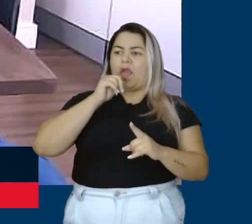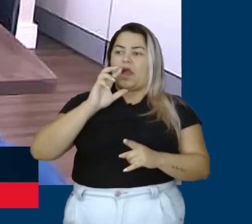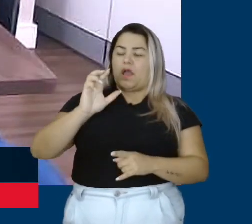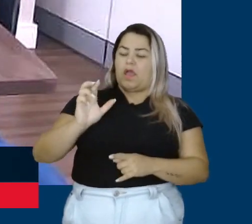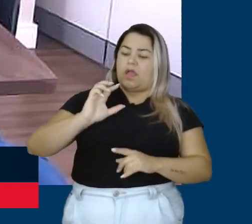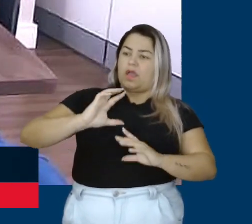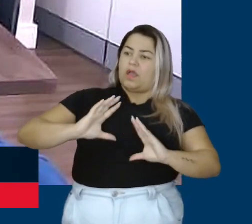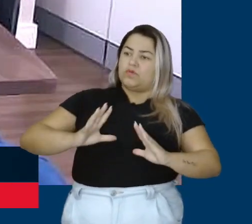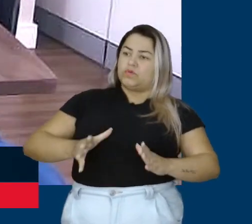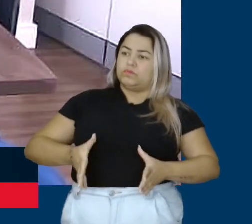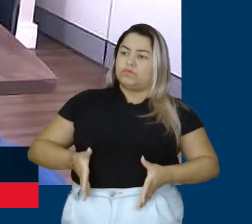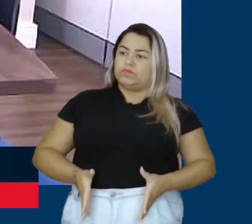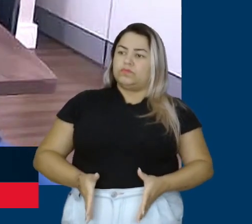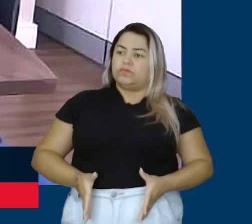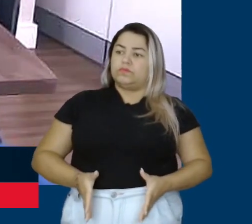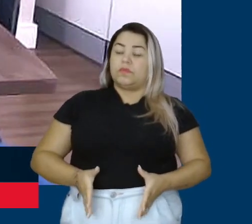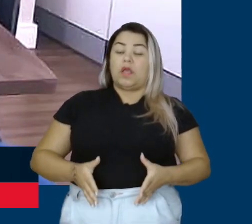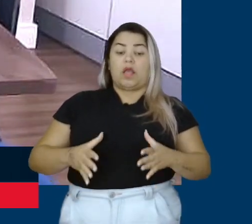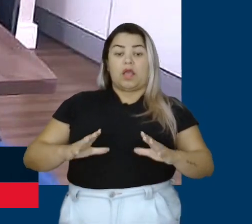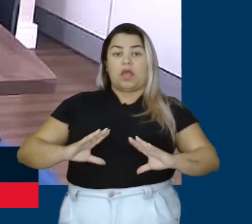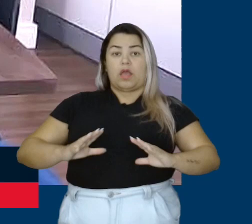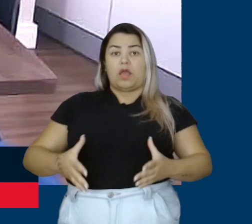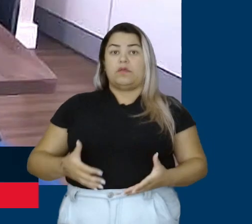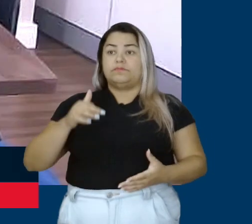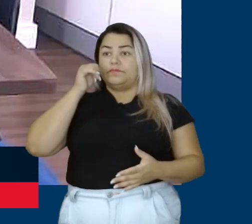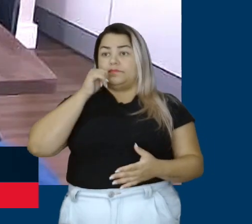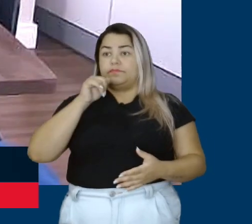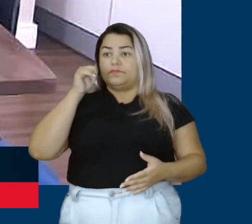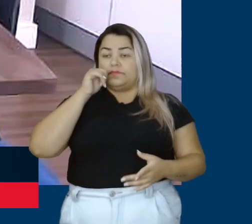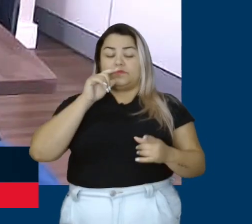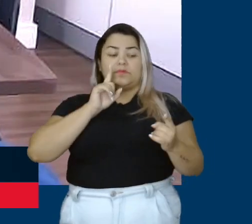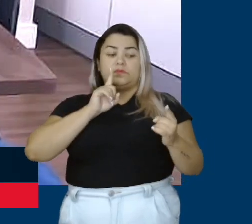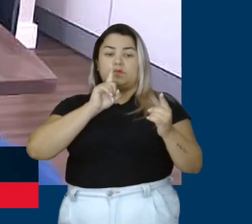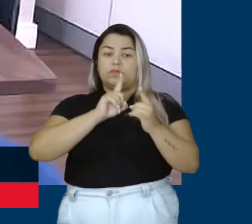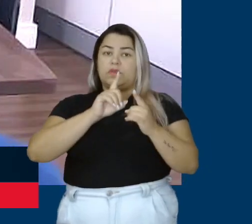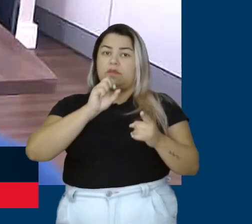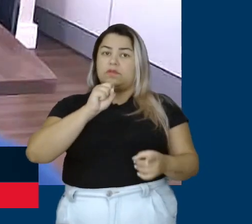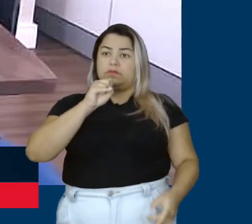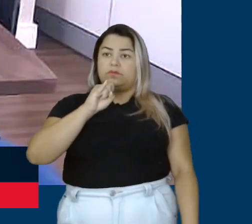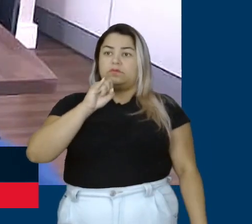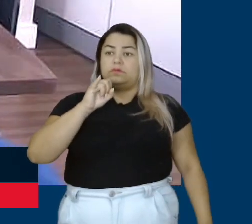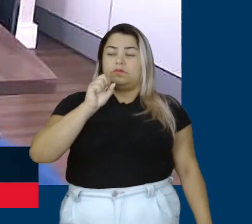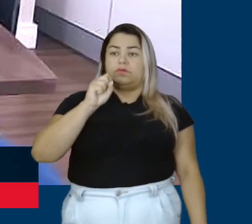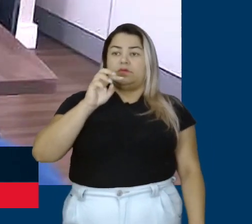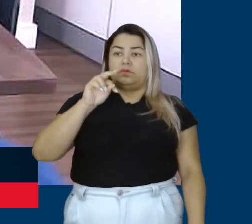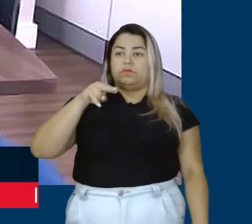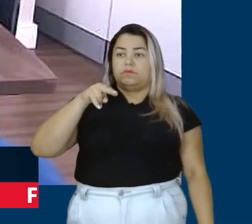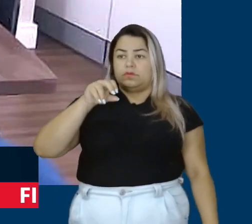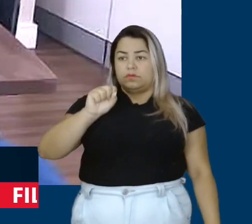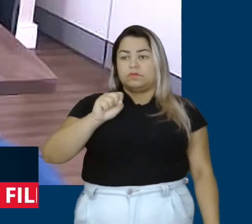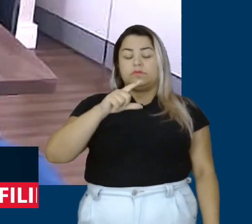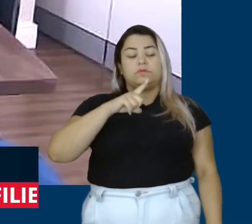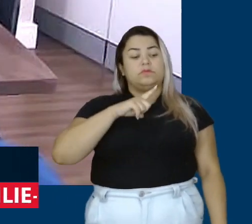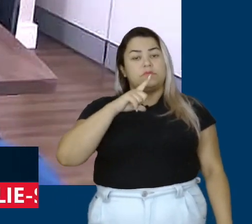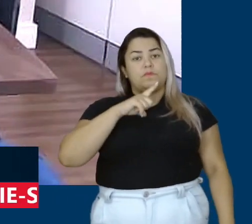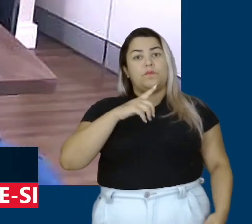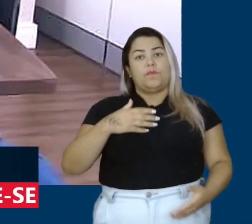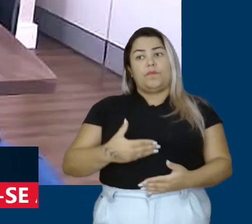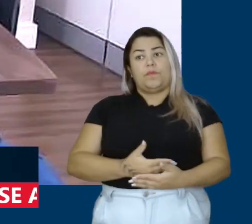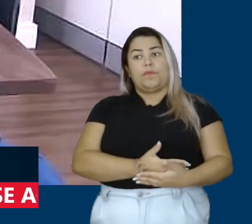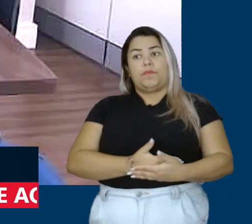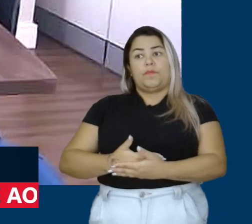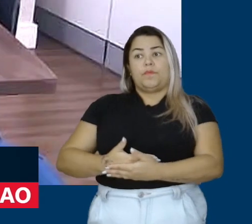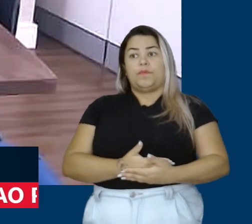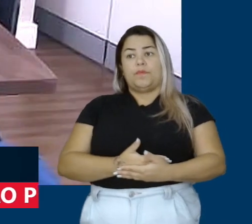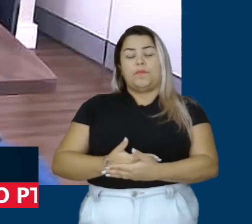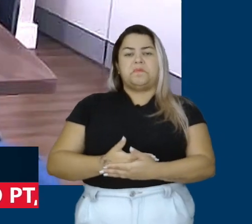têm acesso à água, que tiveram o atendimento por meio das cisternas, elas têm o bebê nasce com mais